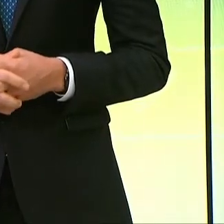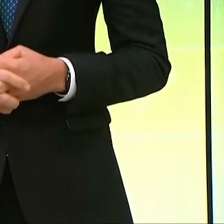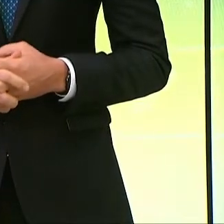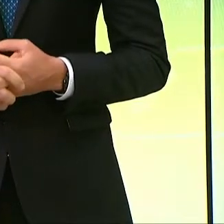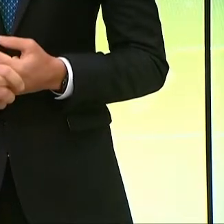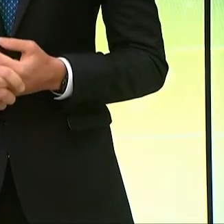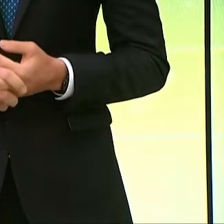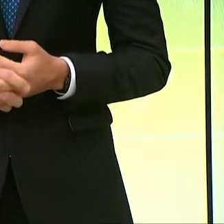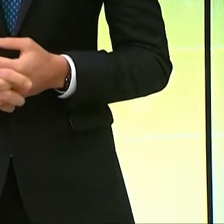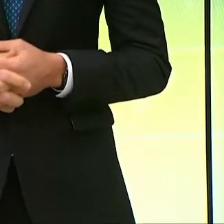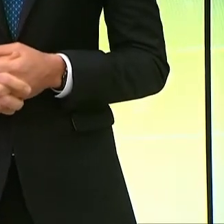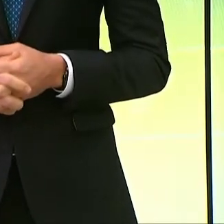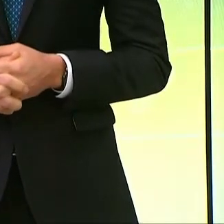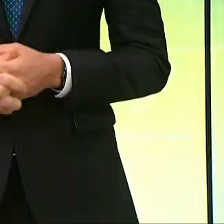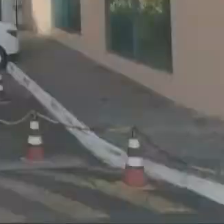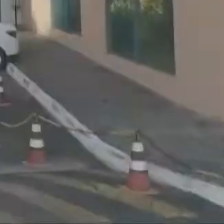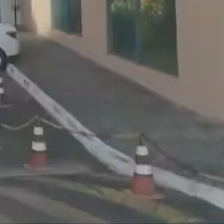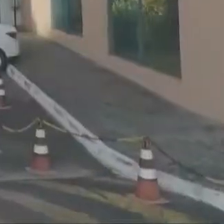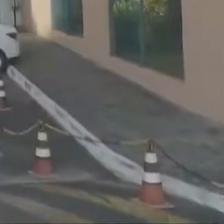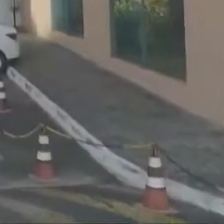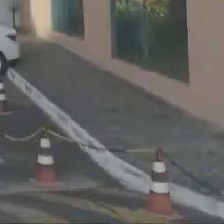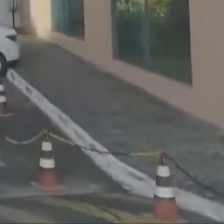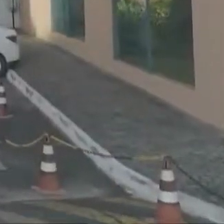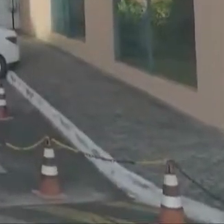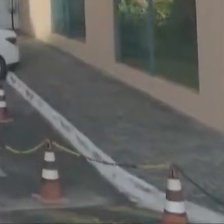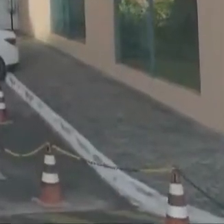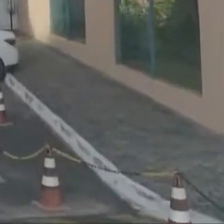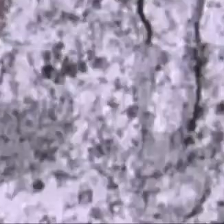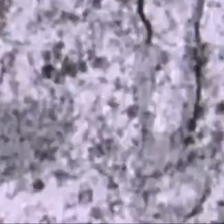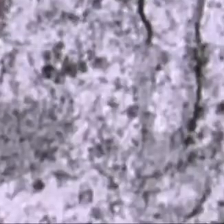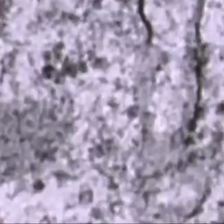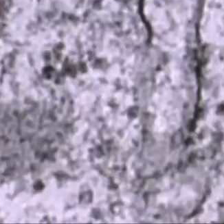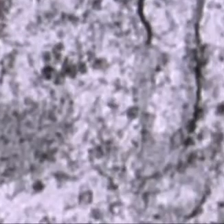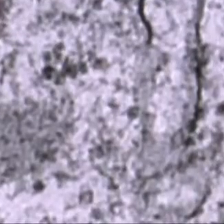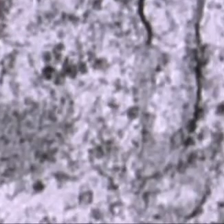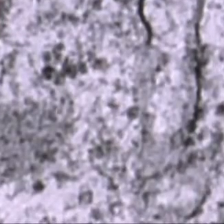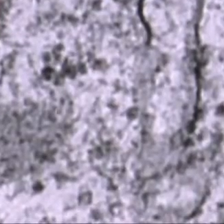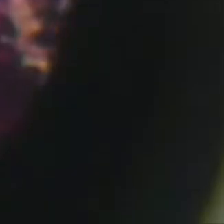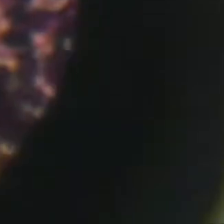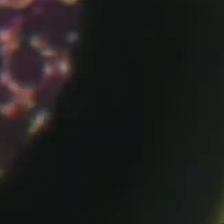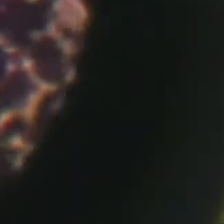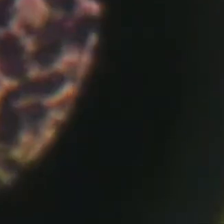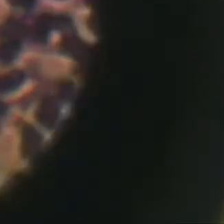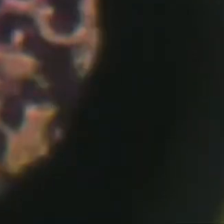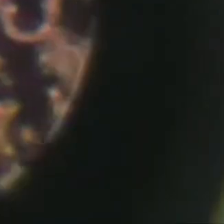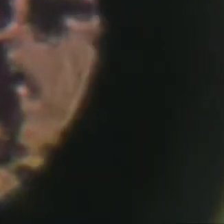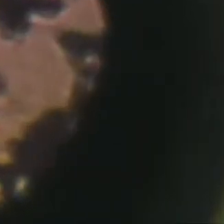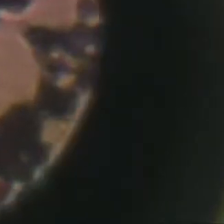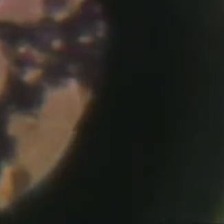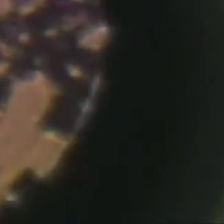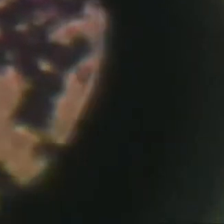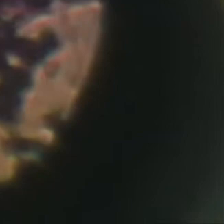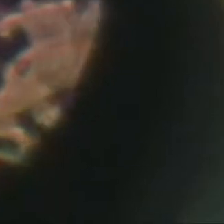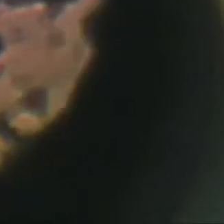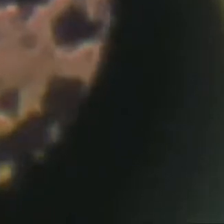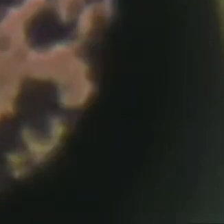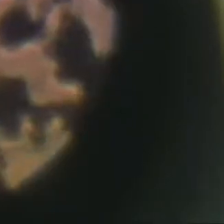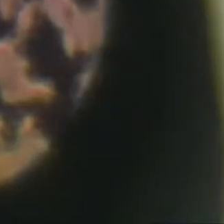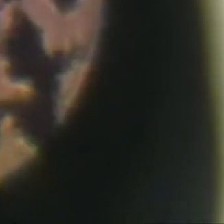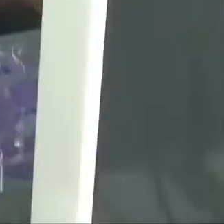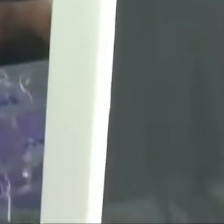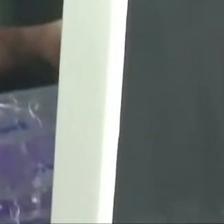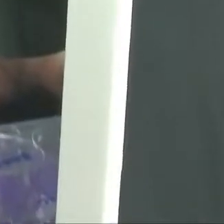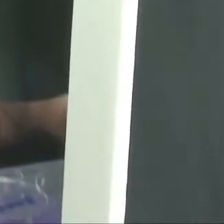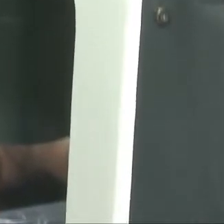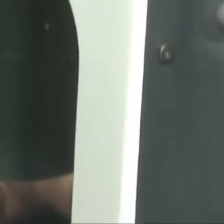Não perca daqui a pouco no Jornal Hoje. A Anvisa aprovou a liberação do uso de uma vacina contra a varíola dos macacos e de um medicamento também